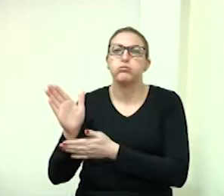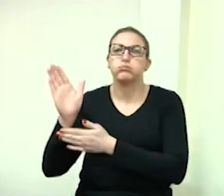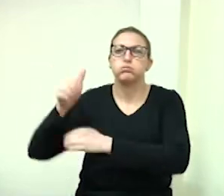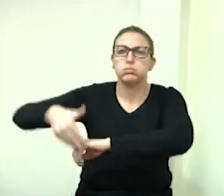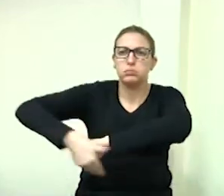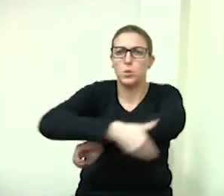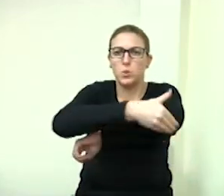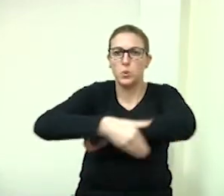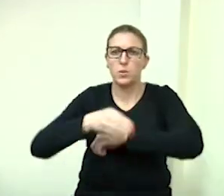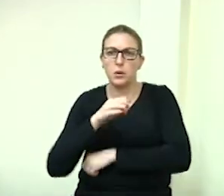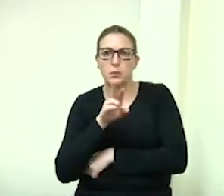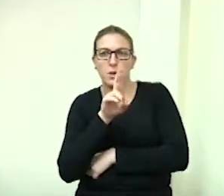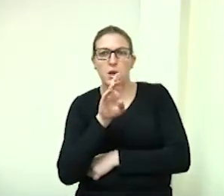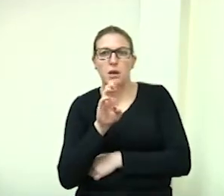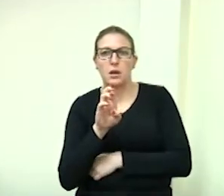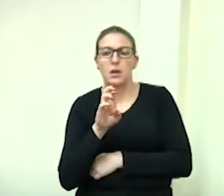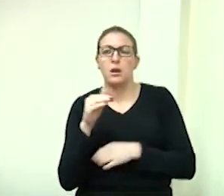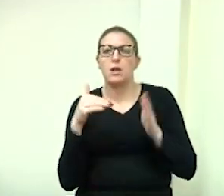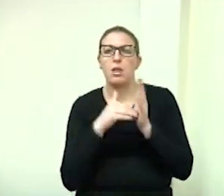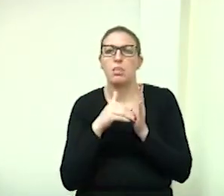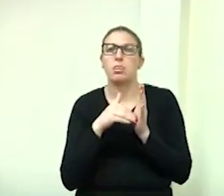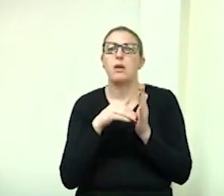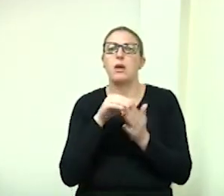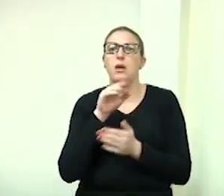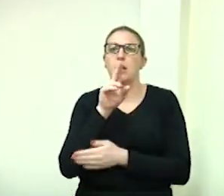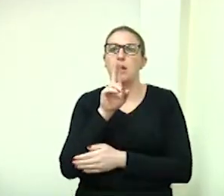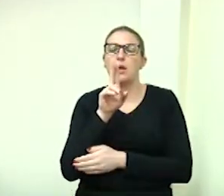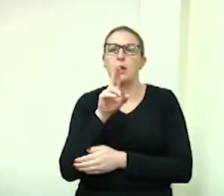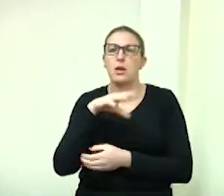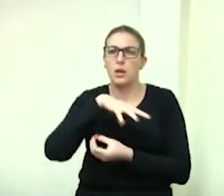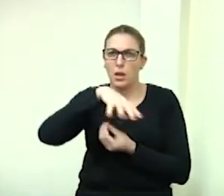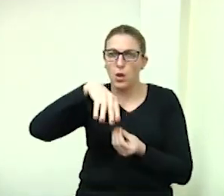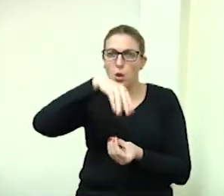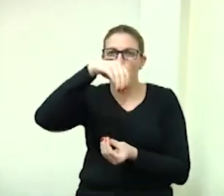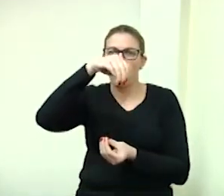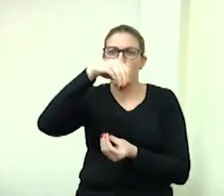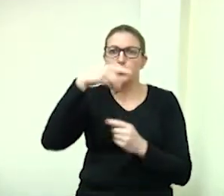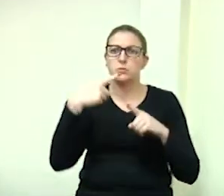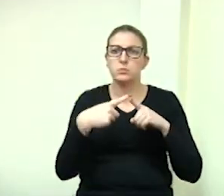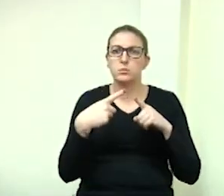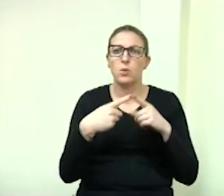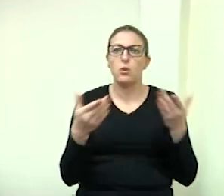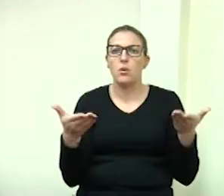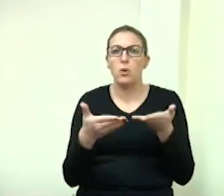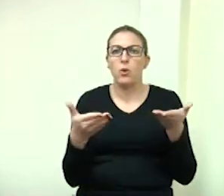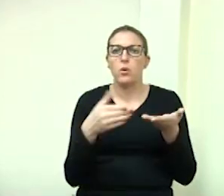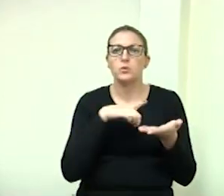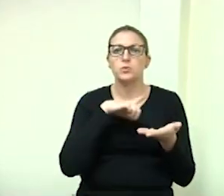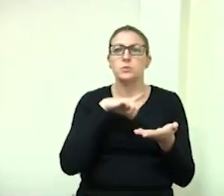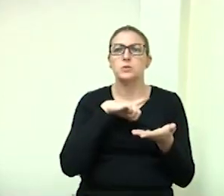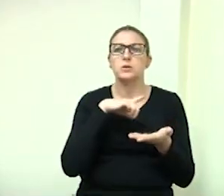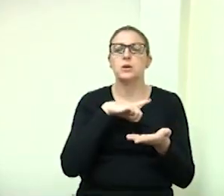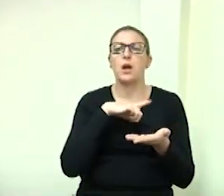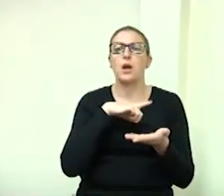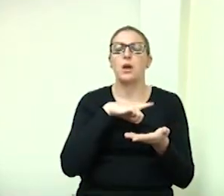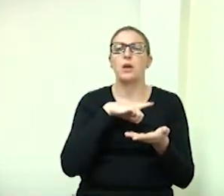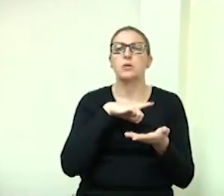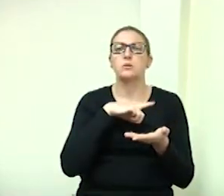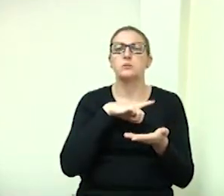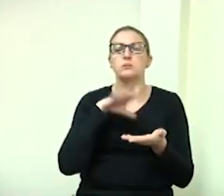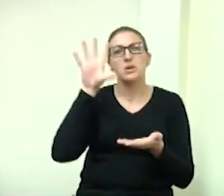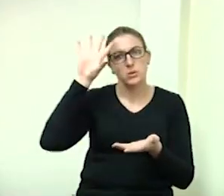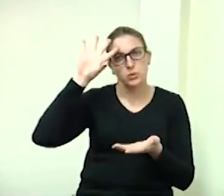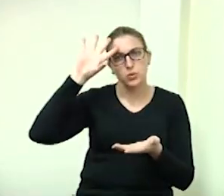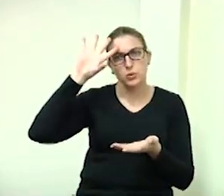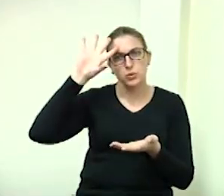Rodoviária até a Universidade Federal porque hoje o que existe aí são soluções alternativas